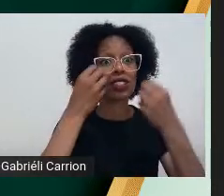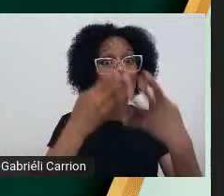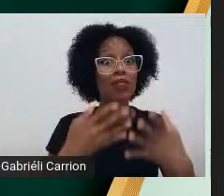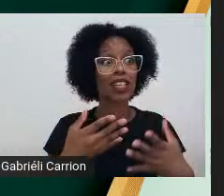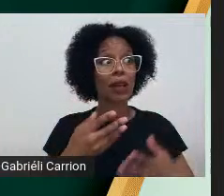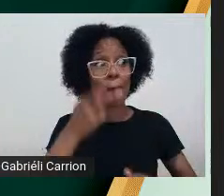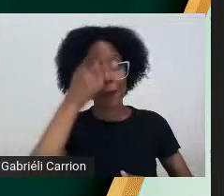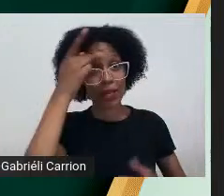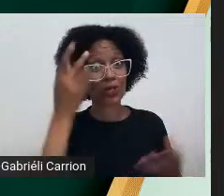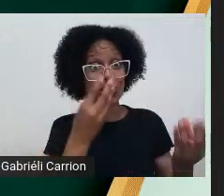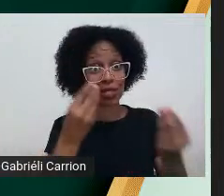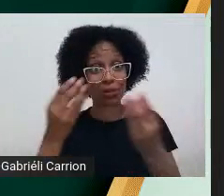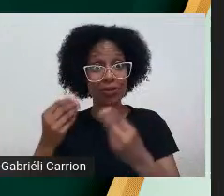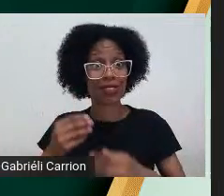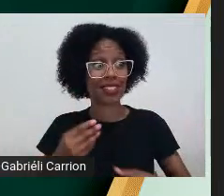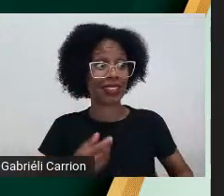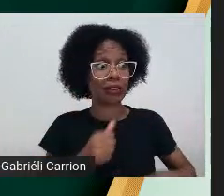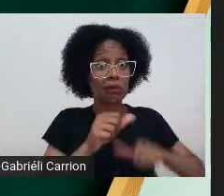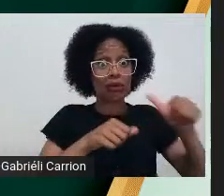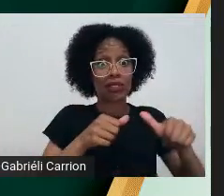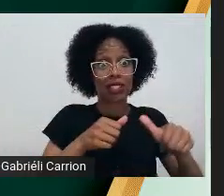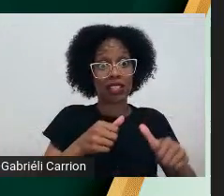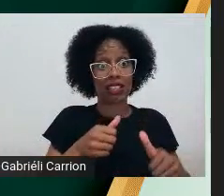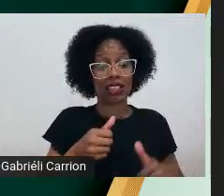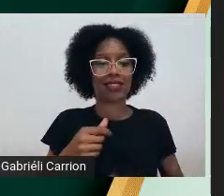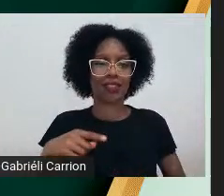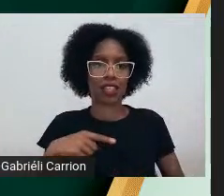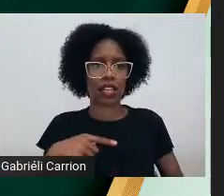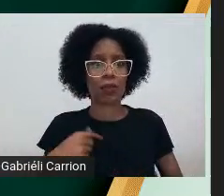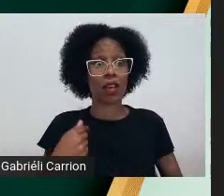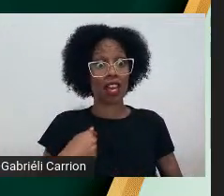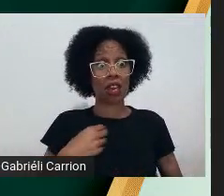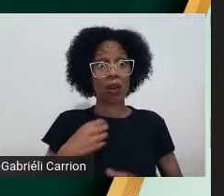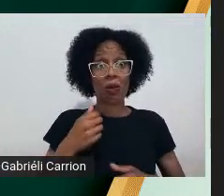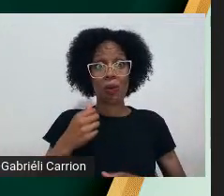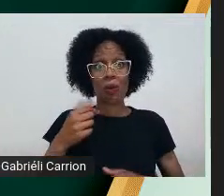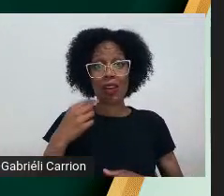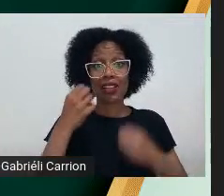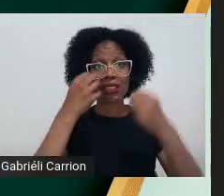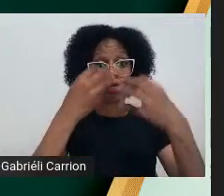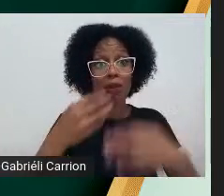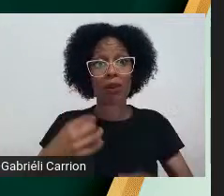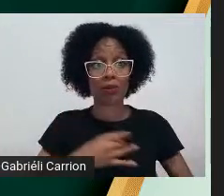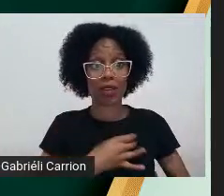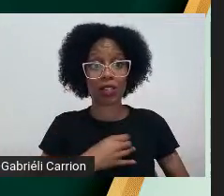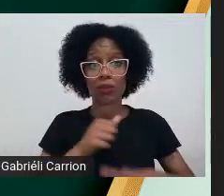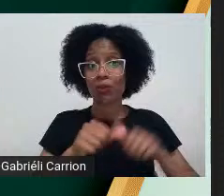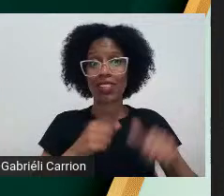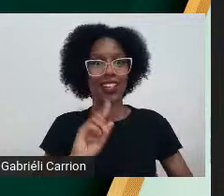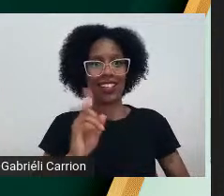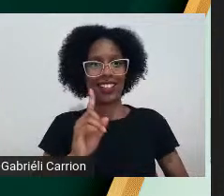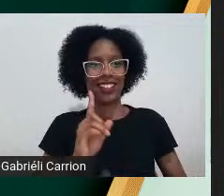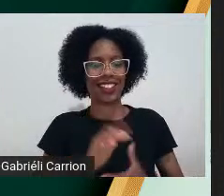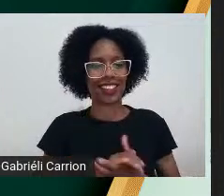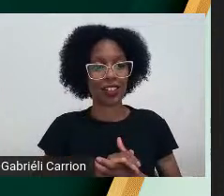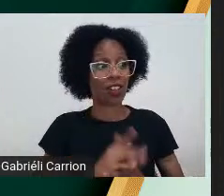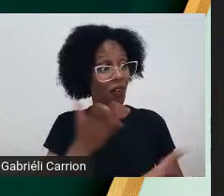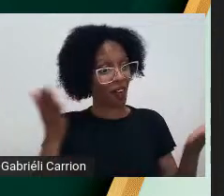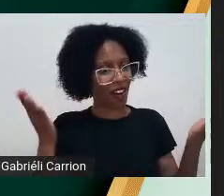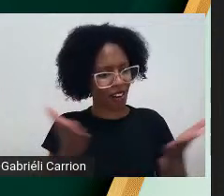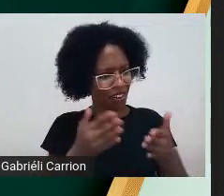Eu tenho medo que as coisas nunca mudem. E foi o desejo e a coragem de mudar para melhor que os moveu nessa